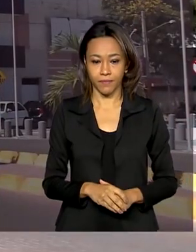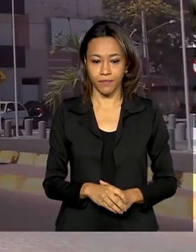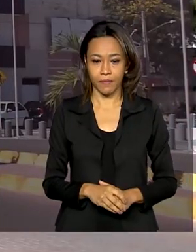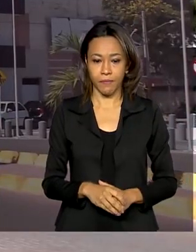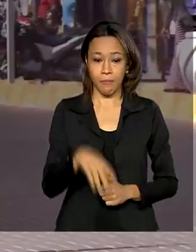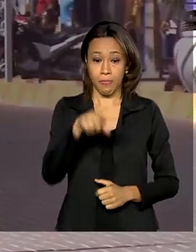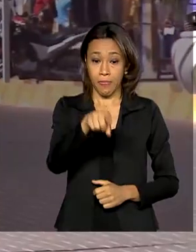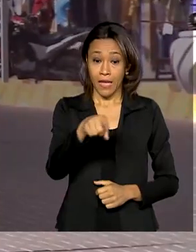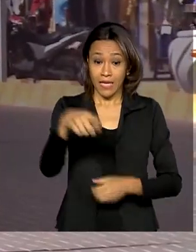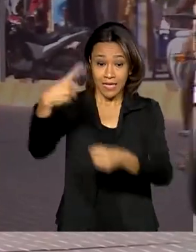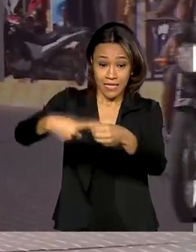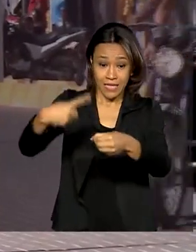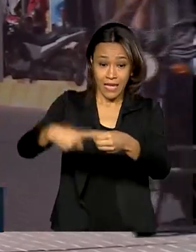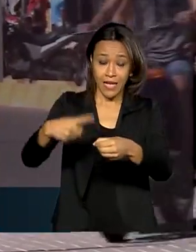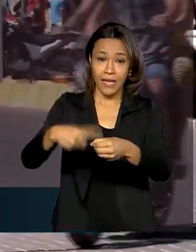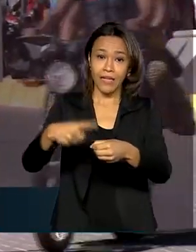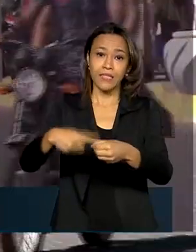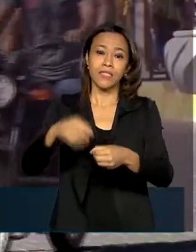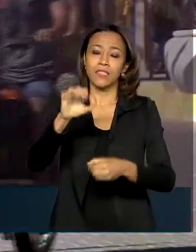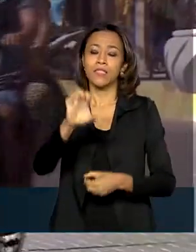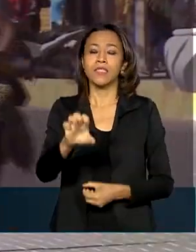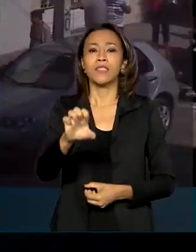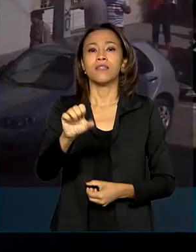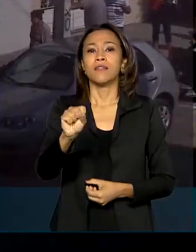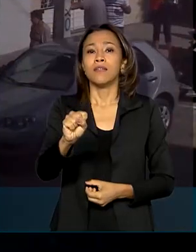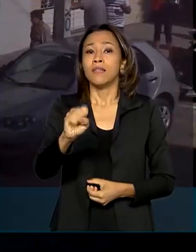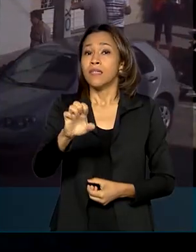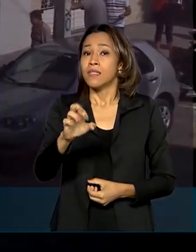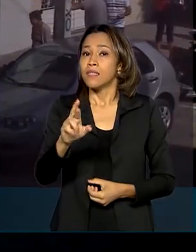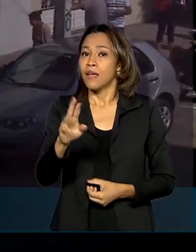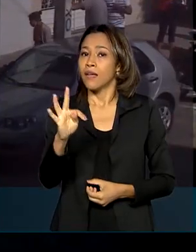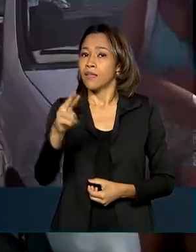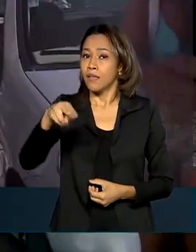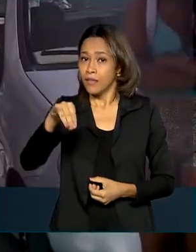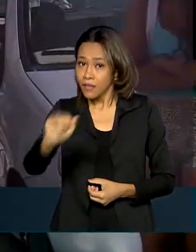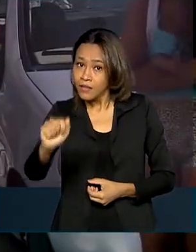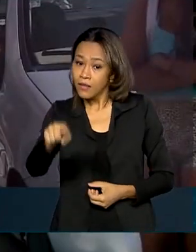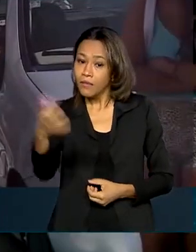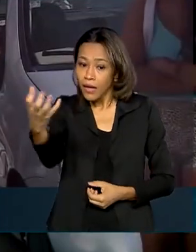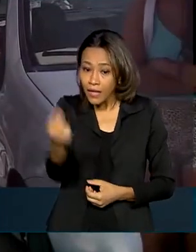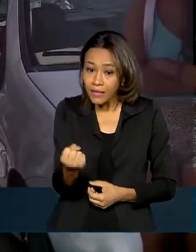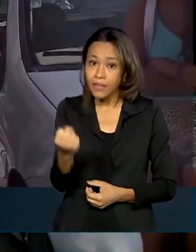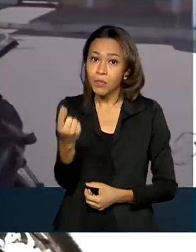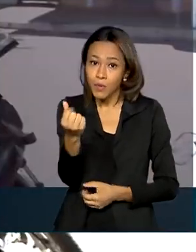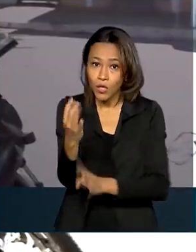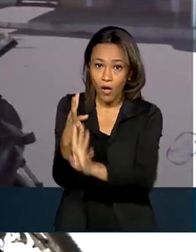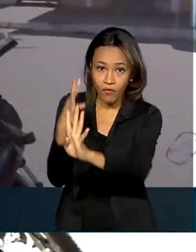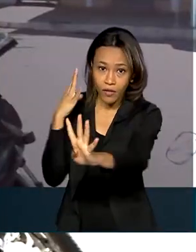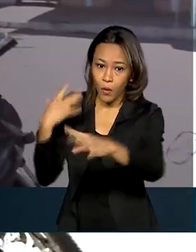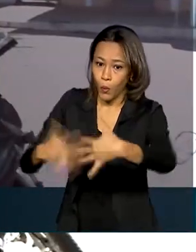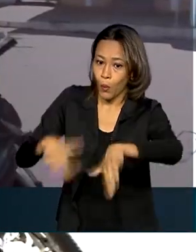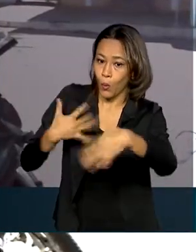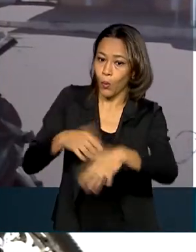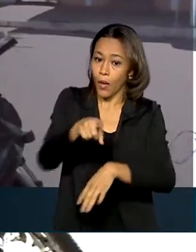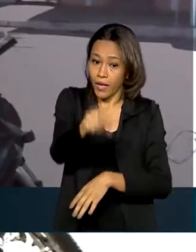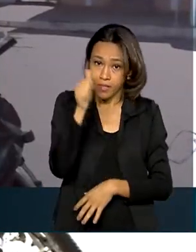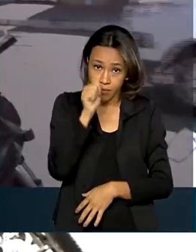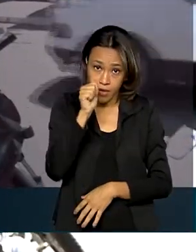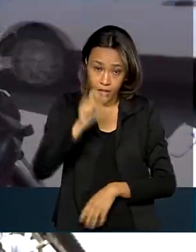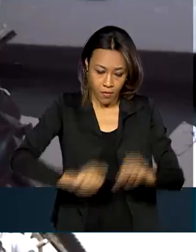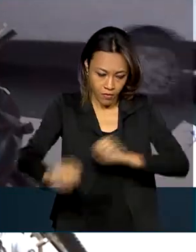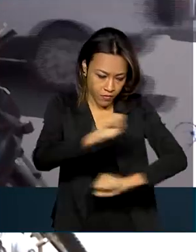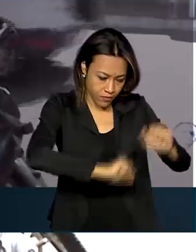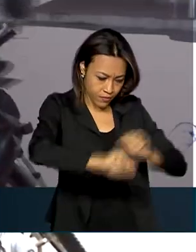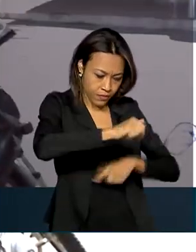Em Sertânia, município do sertão pernambucano, a fila para receber o auxílio é grande. Joelma fazia faxina,